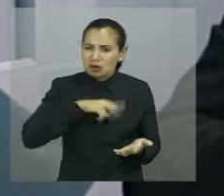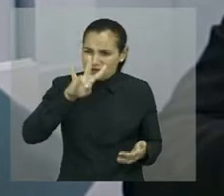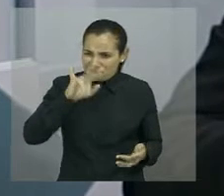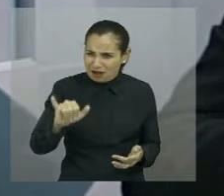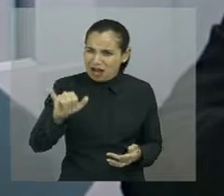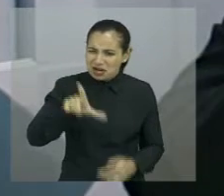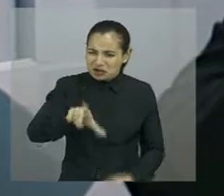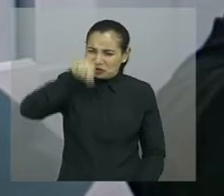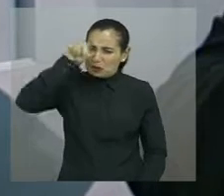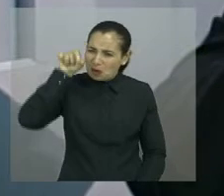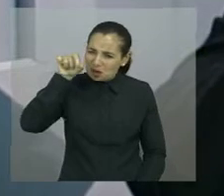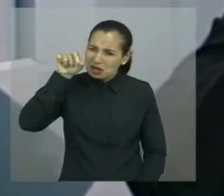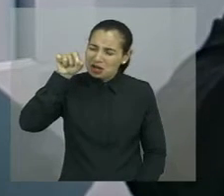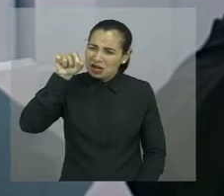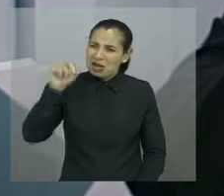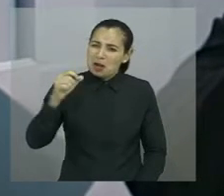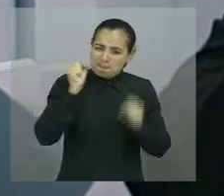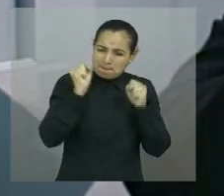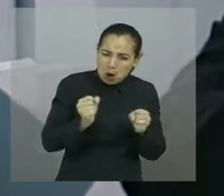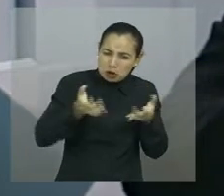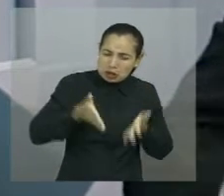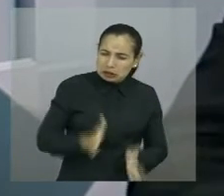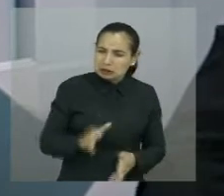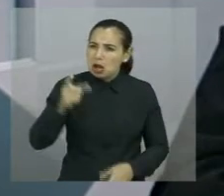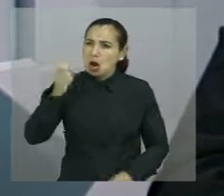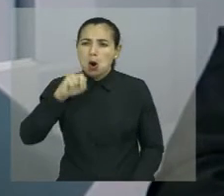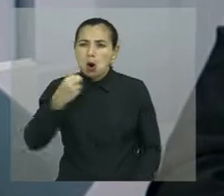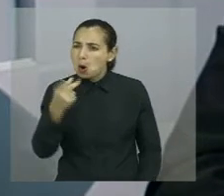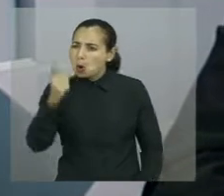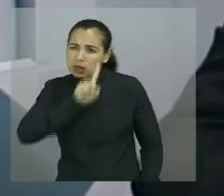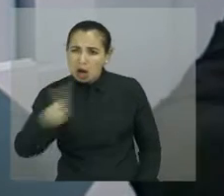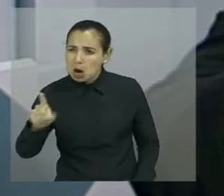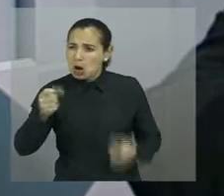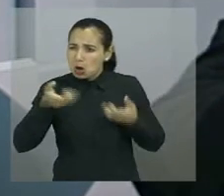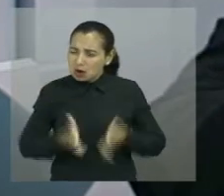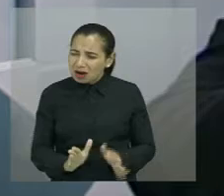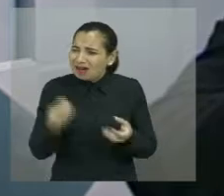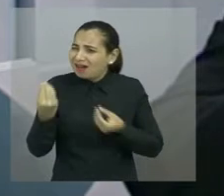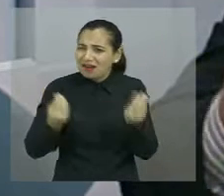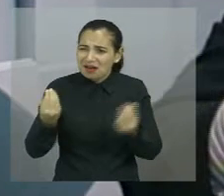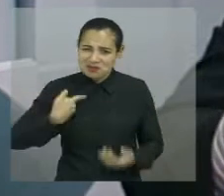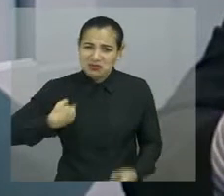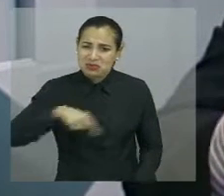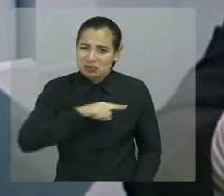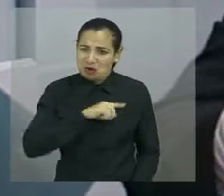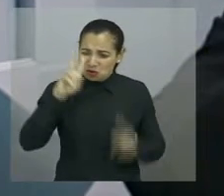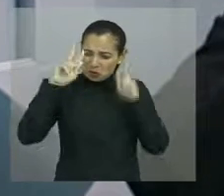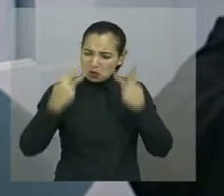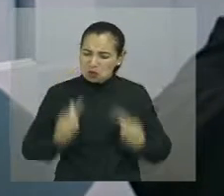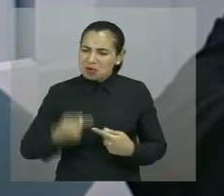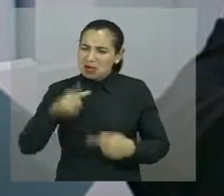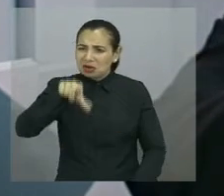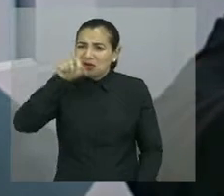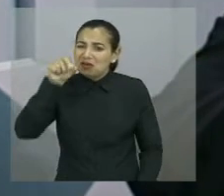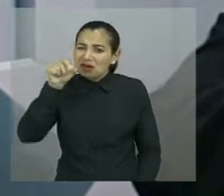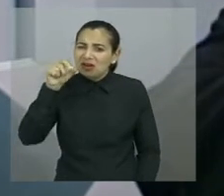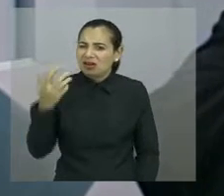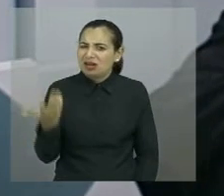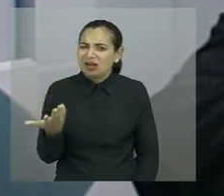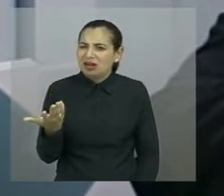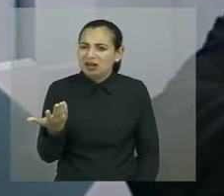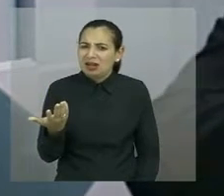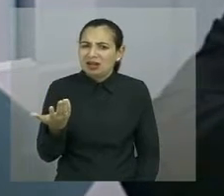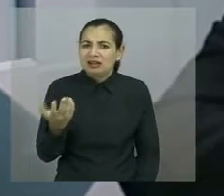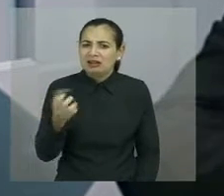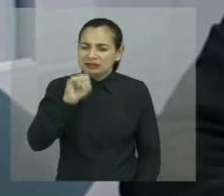quem pode, quem não pode? Será que eu estaria compatível na hora da gestação? Será que eu não tenho alguma